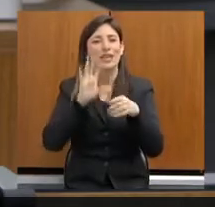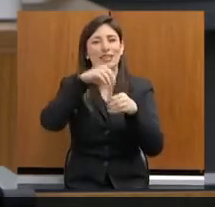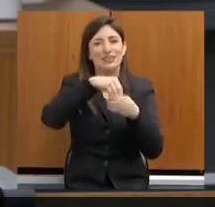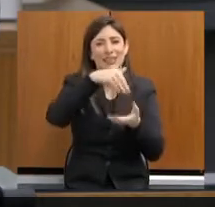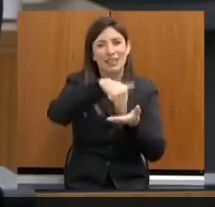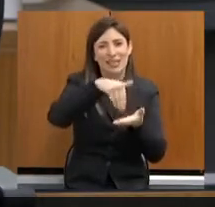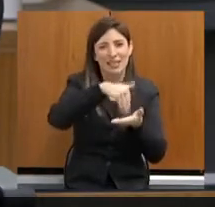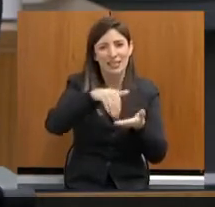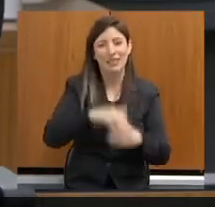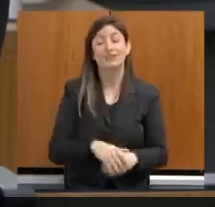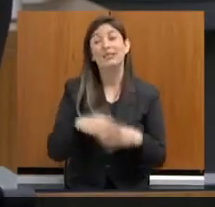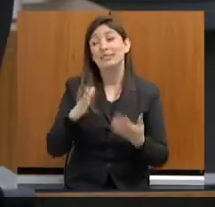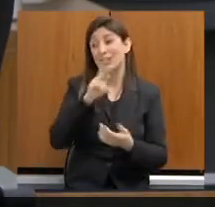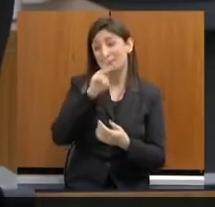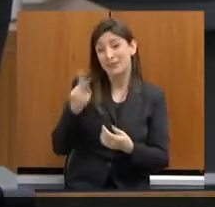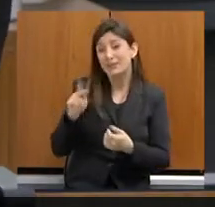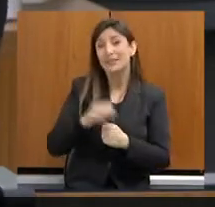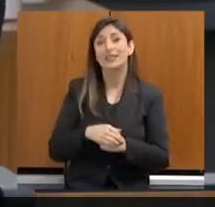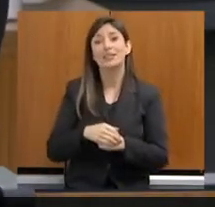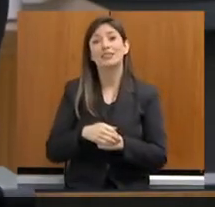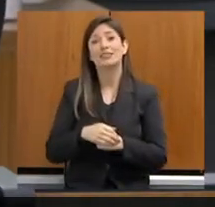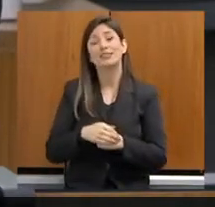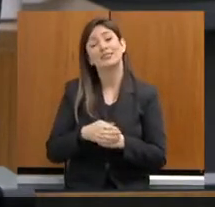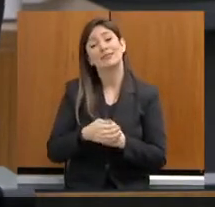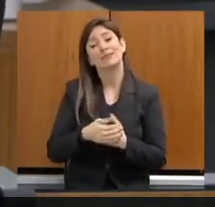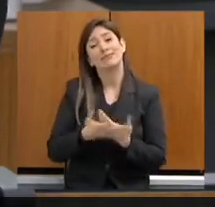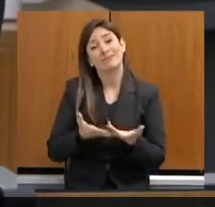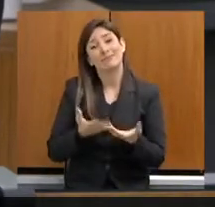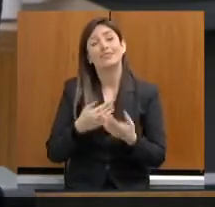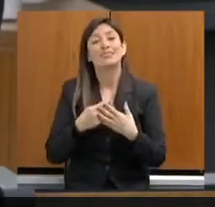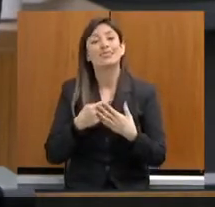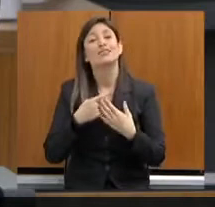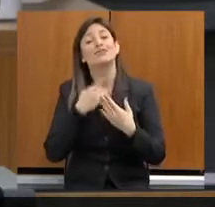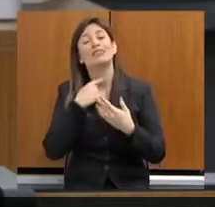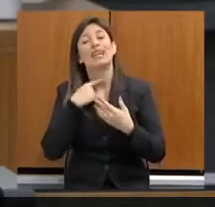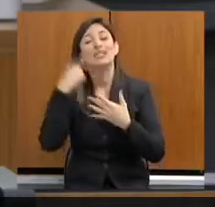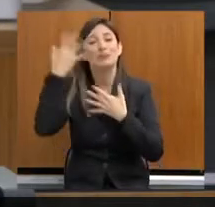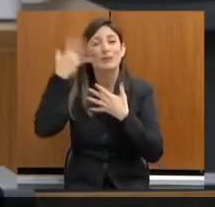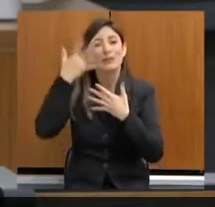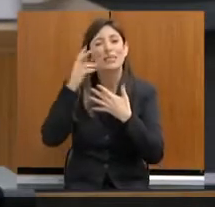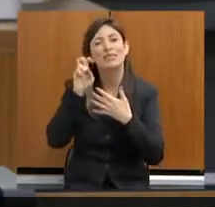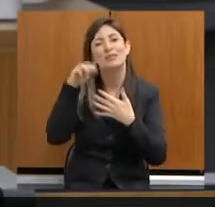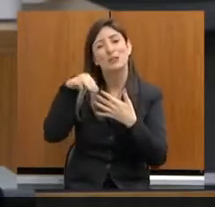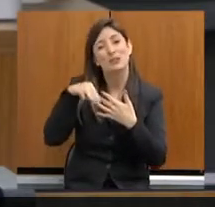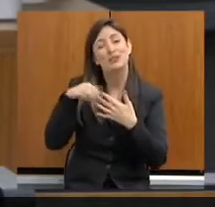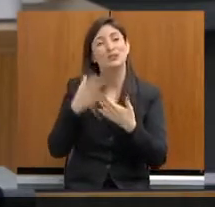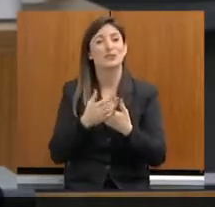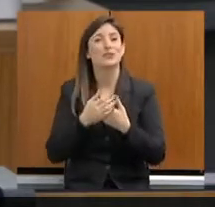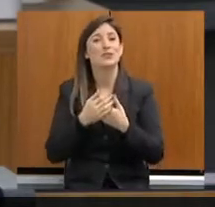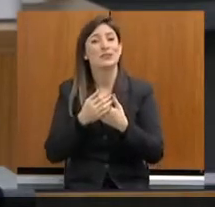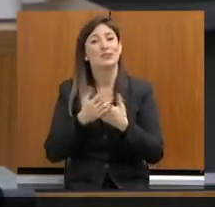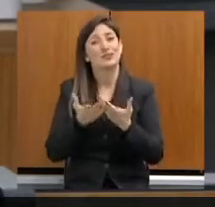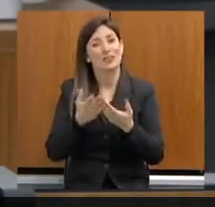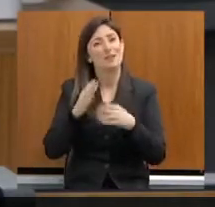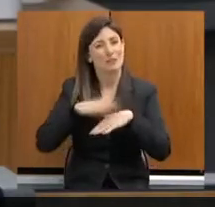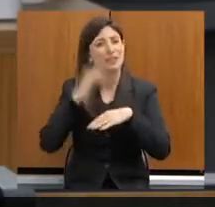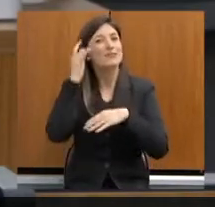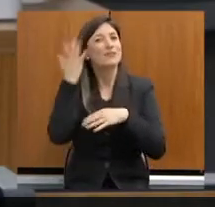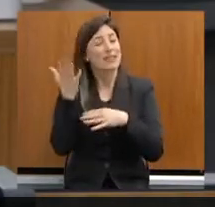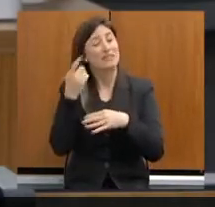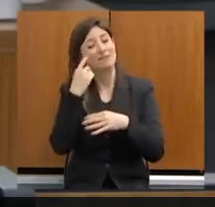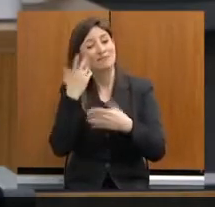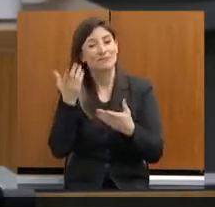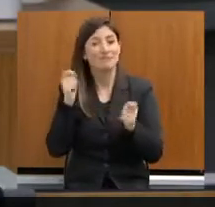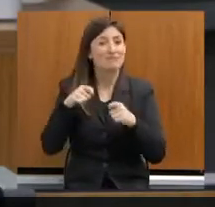seu presidente eu gostaria de ter uns 5 minutos eu não teria no final os dois for possível me faz serviço eu raciocíno